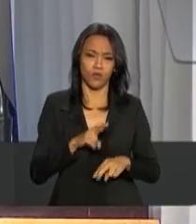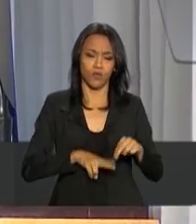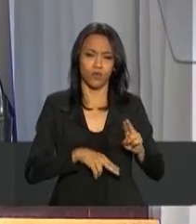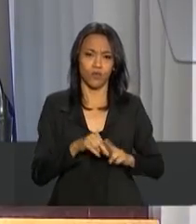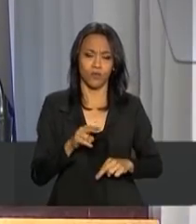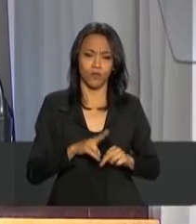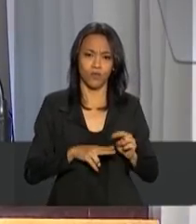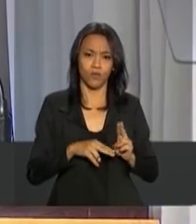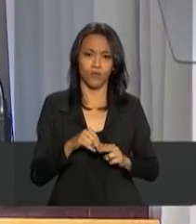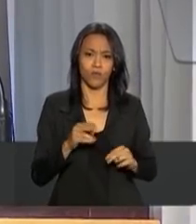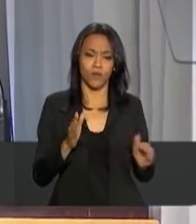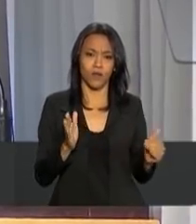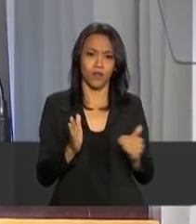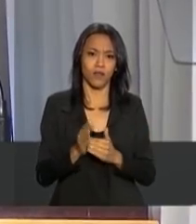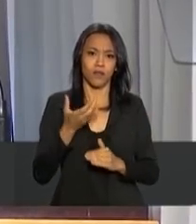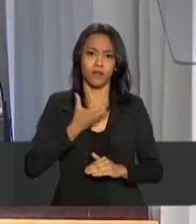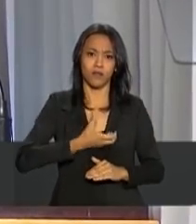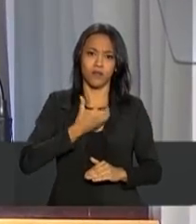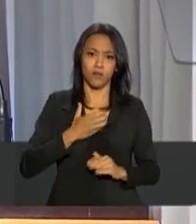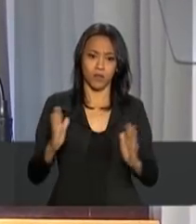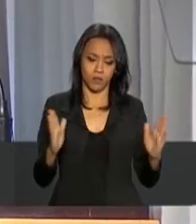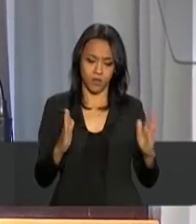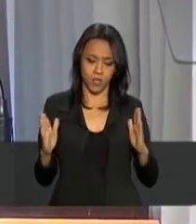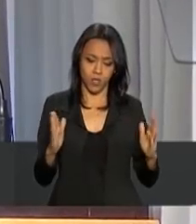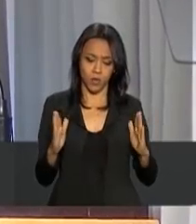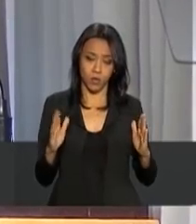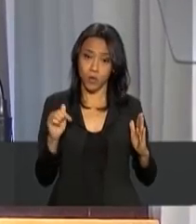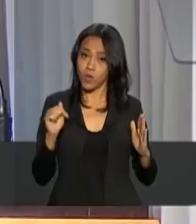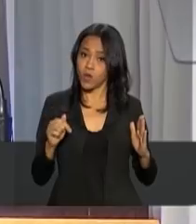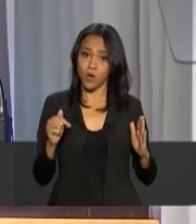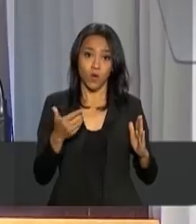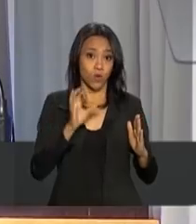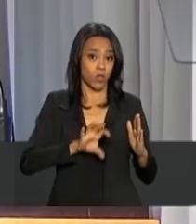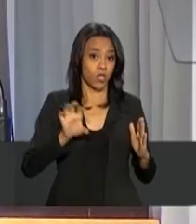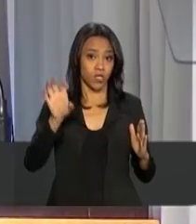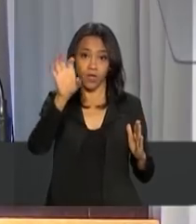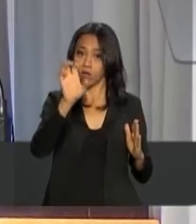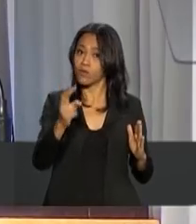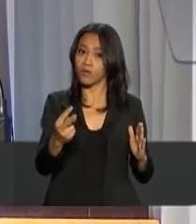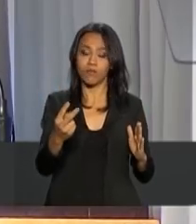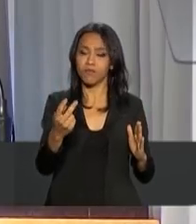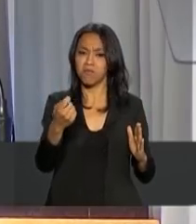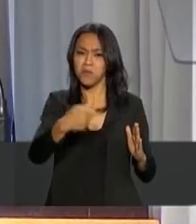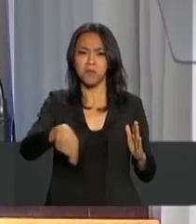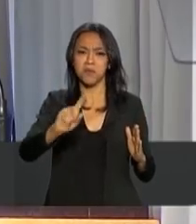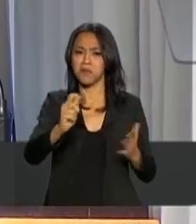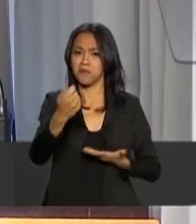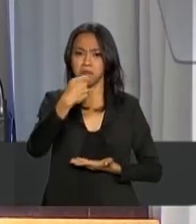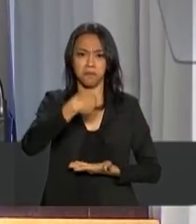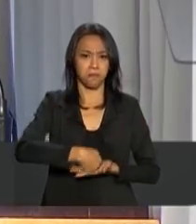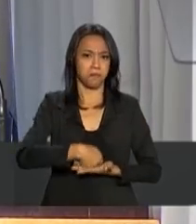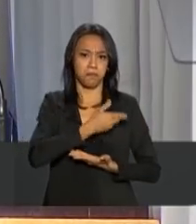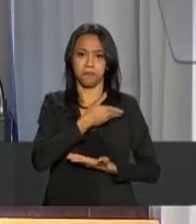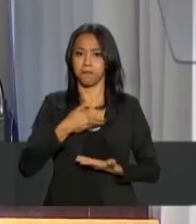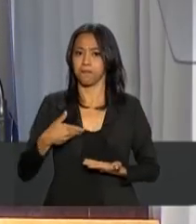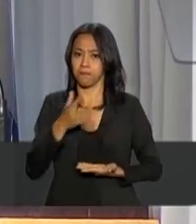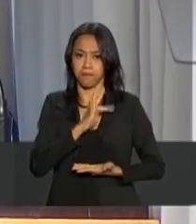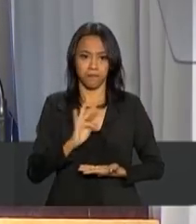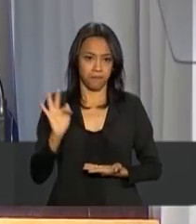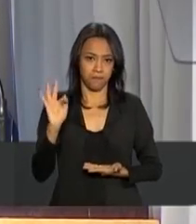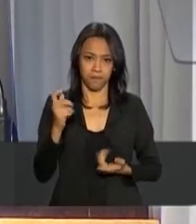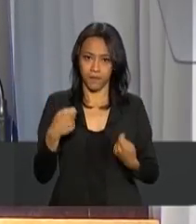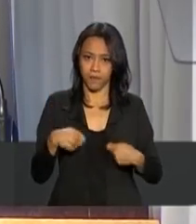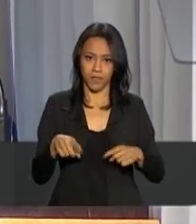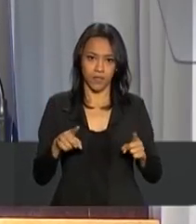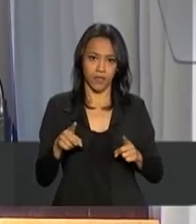dezembro, os Estados nada precisavam pagar à União. Ou seja, da sua dívida, nada seria pago, até a importância